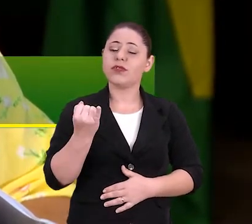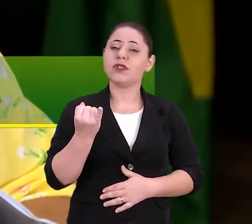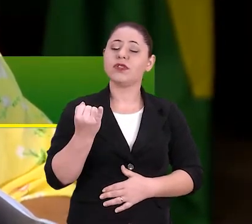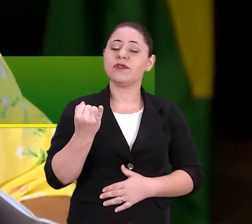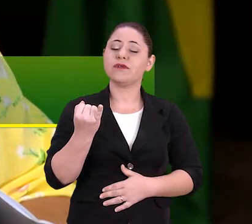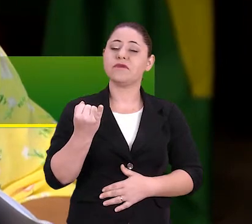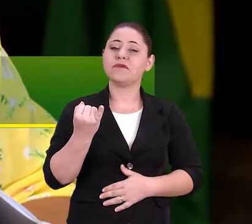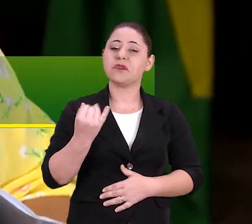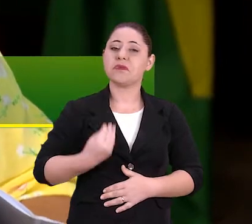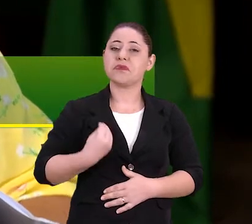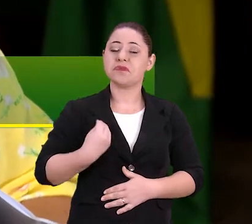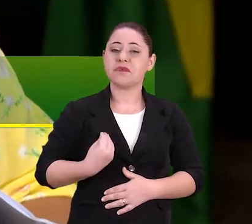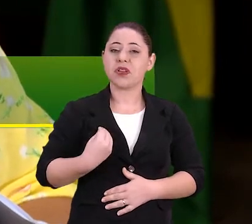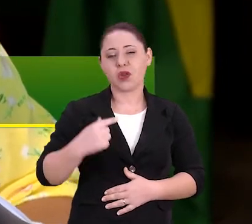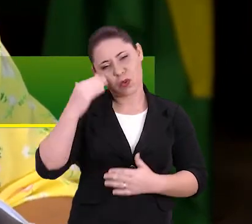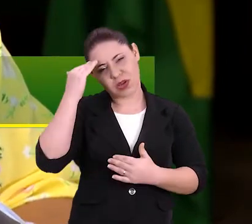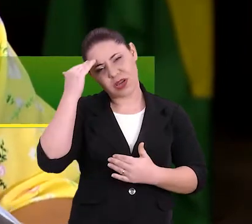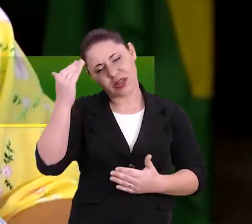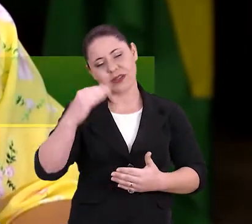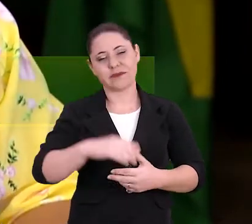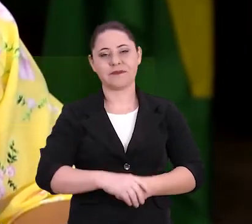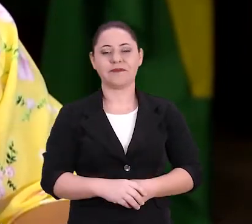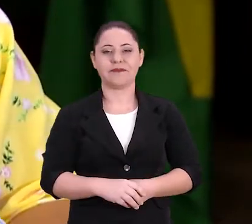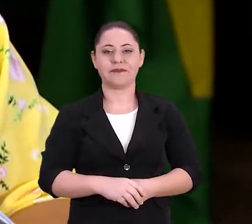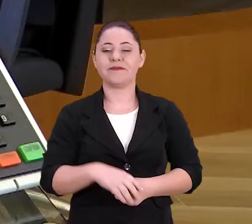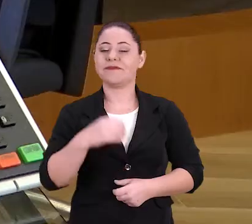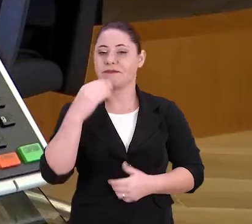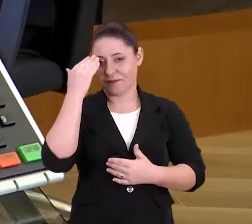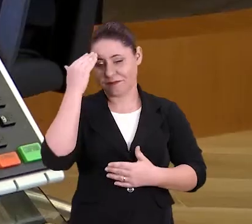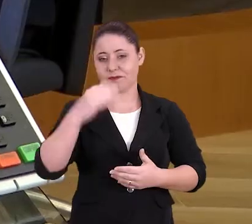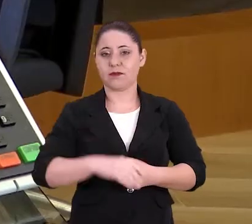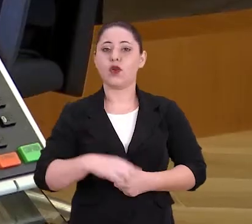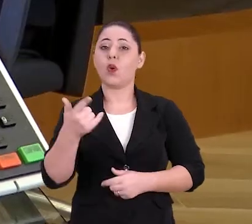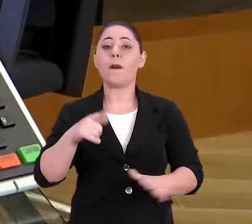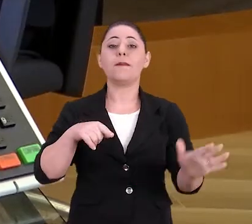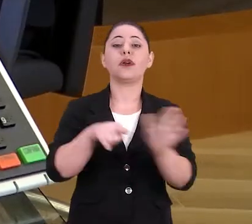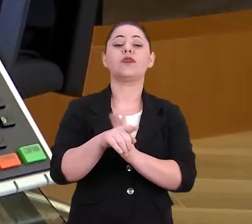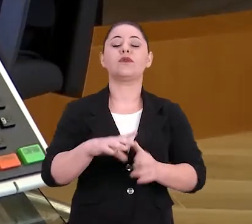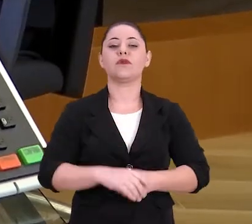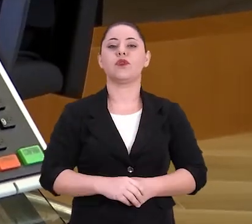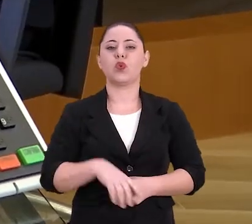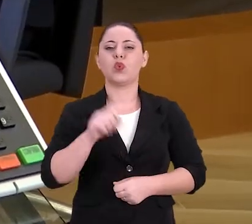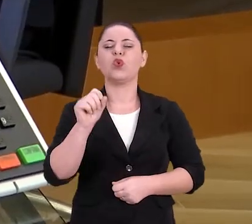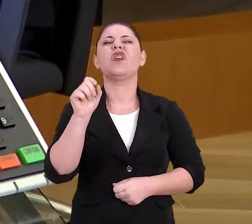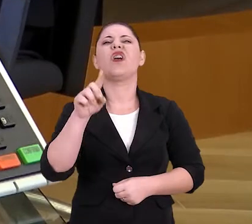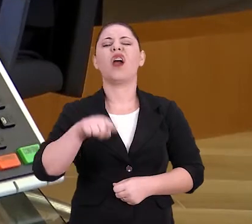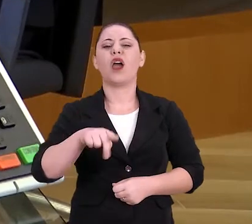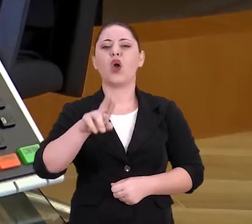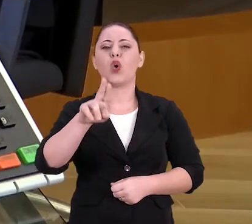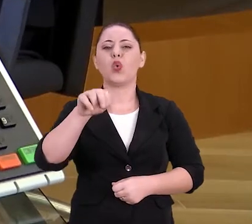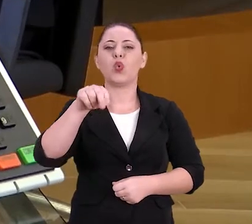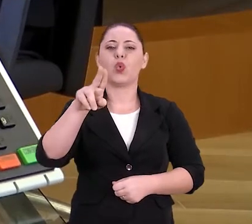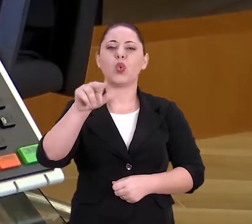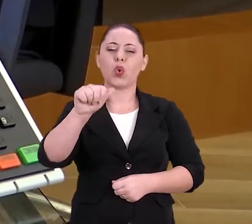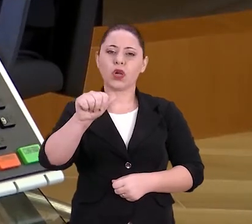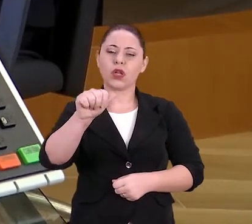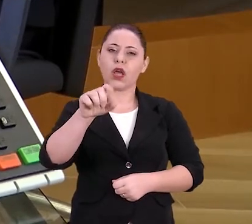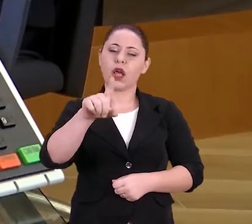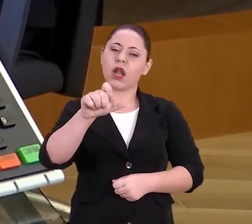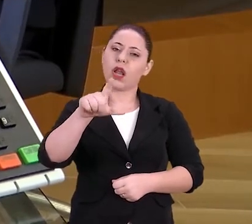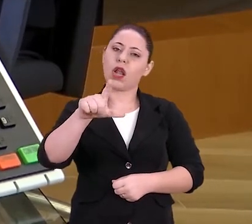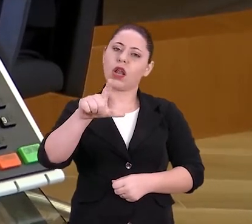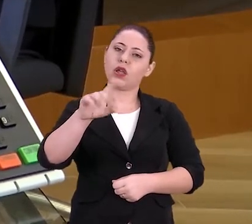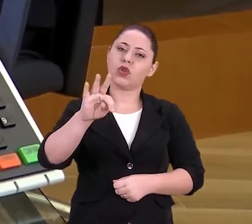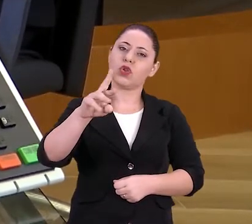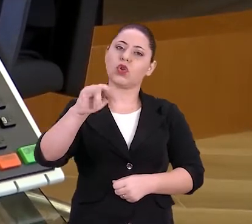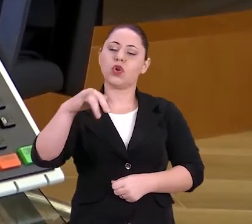participar do programa. Eu que agradeço a oportunidade. Muito obrigado. Então vamos lá. A primeira pergunta é: o que é uma urna eletrônica e como ela